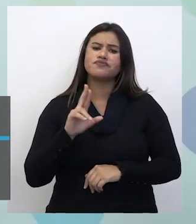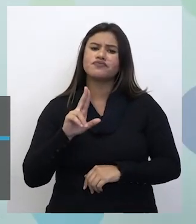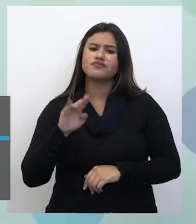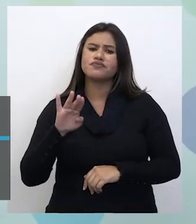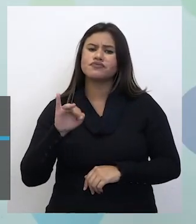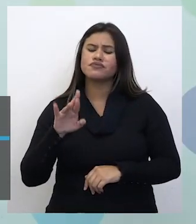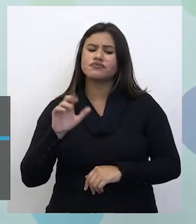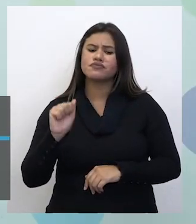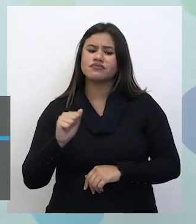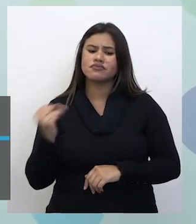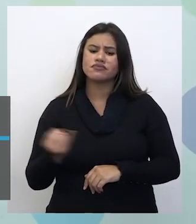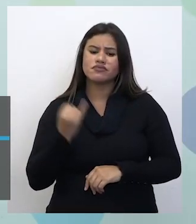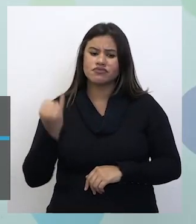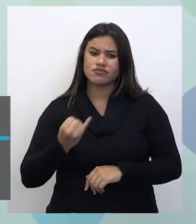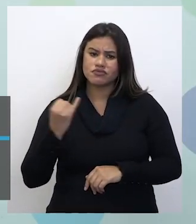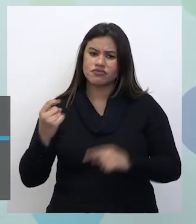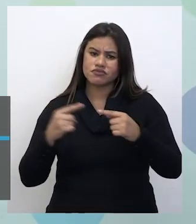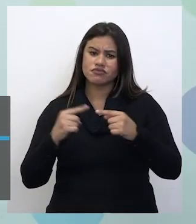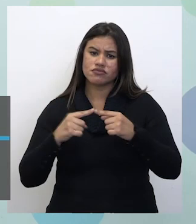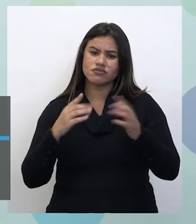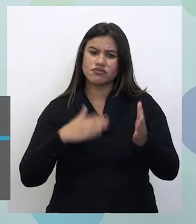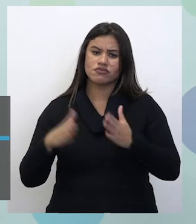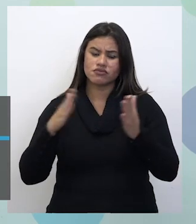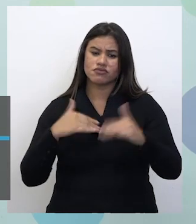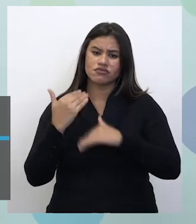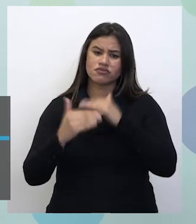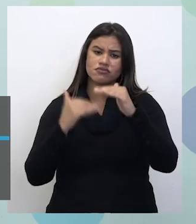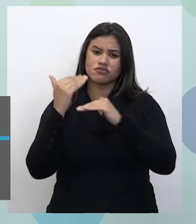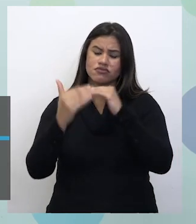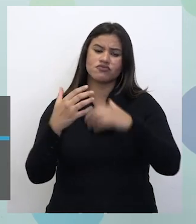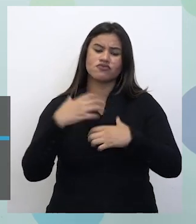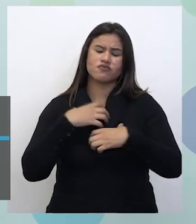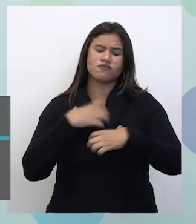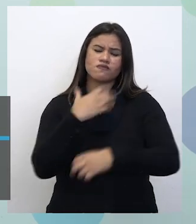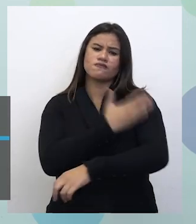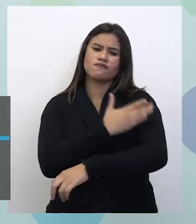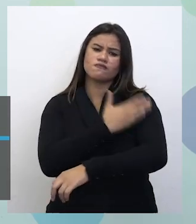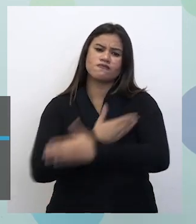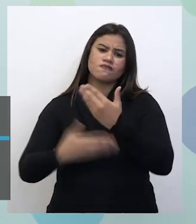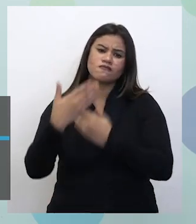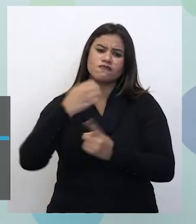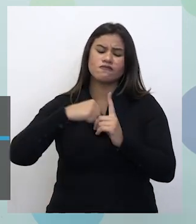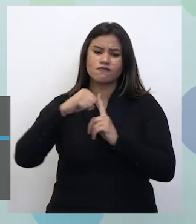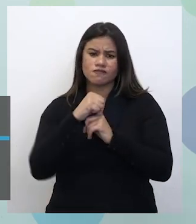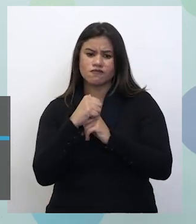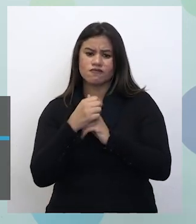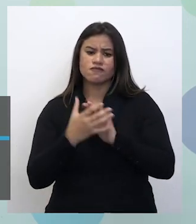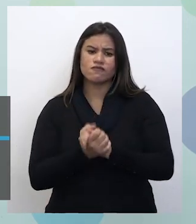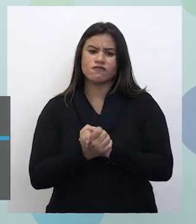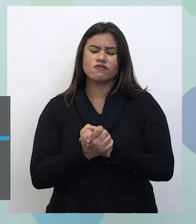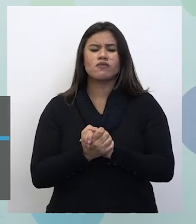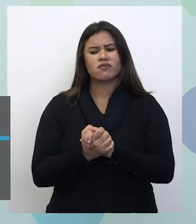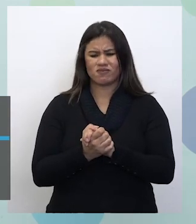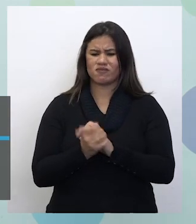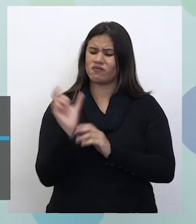ela é importante ao longo desse meu processo de desenvolvimento socioemocional? E o que são exatamente essas rubricas? Esse